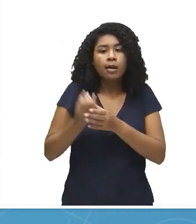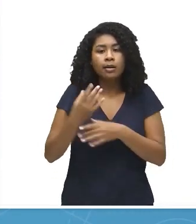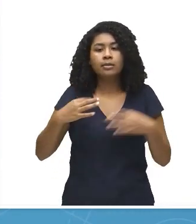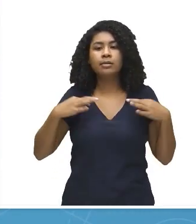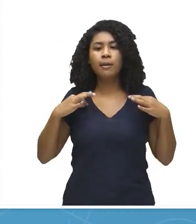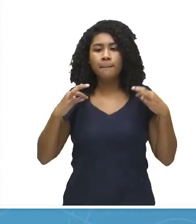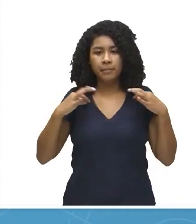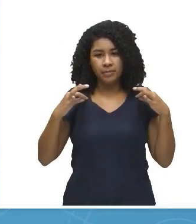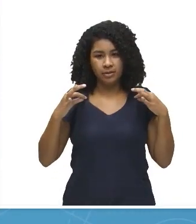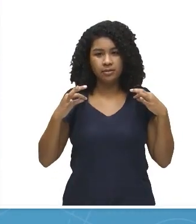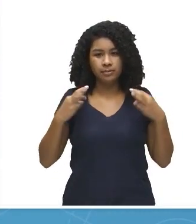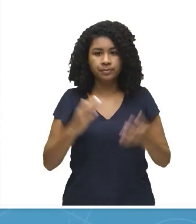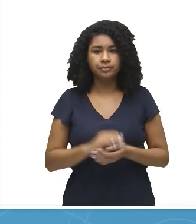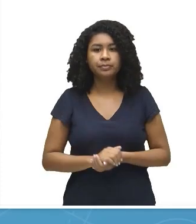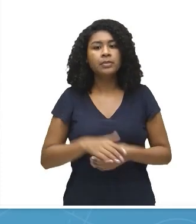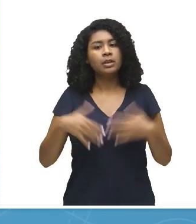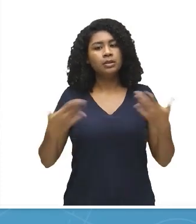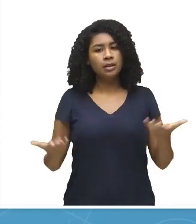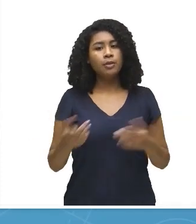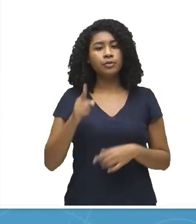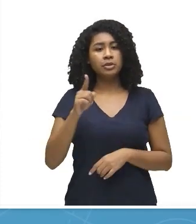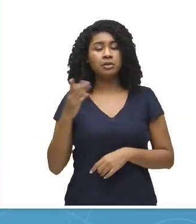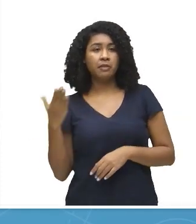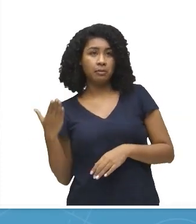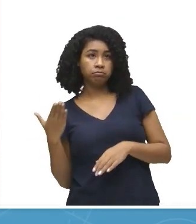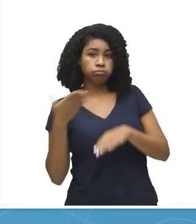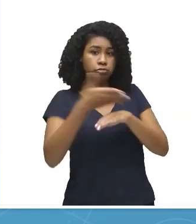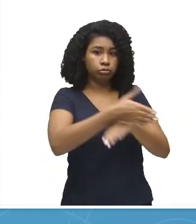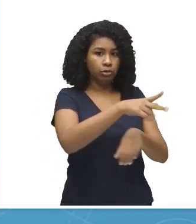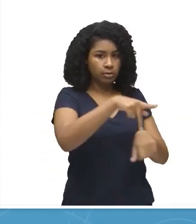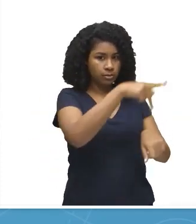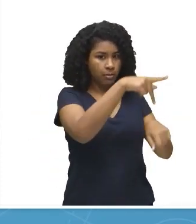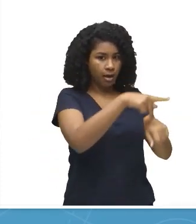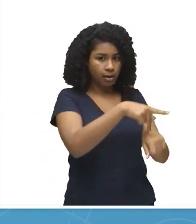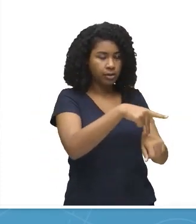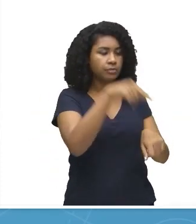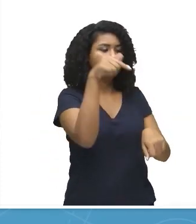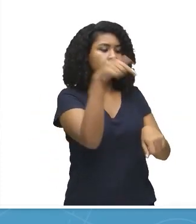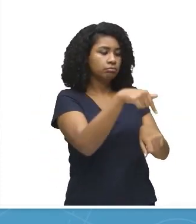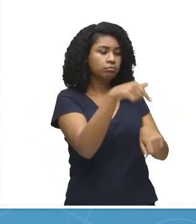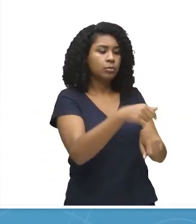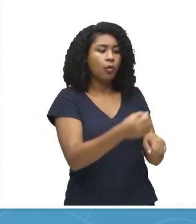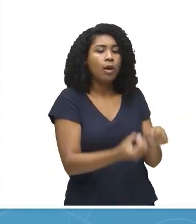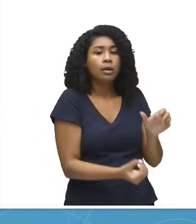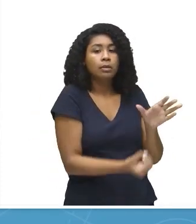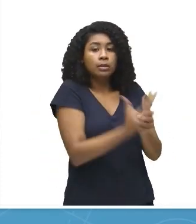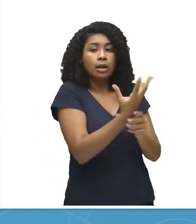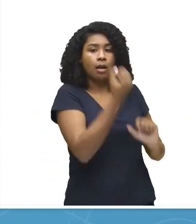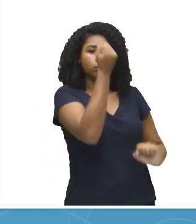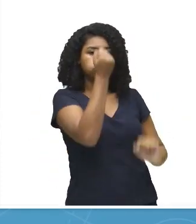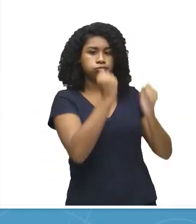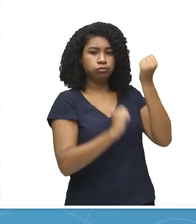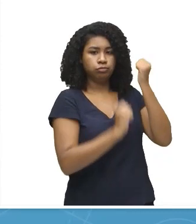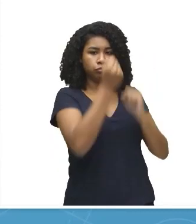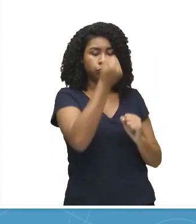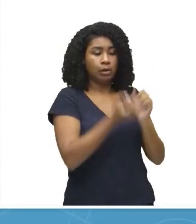Você vai colocar ali a sua indústria, mas você precisa ter um atrativo para colocar aquela indústria ali. Então, vamos